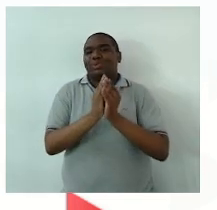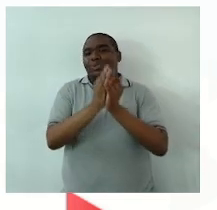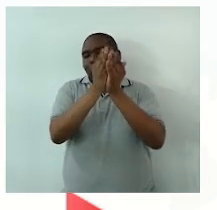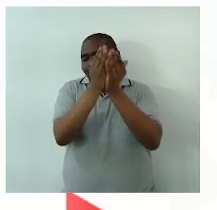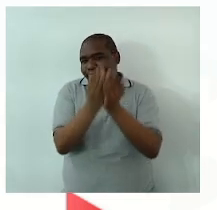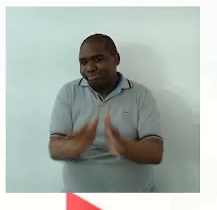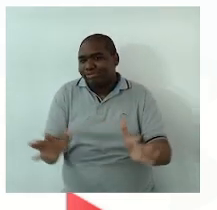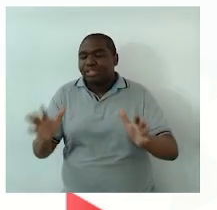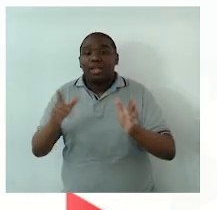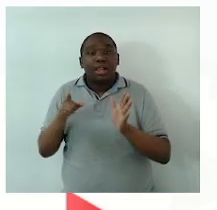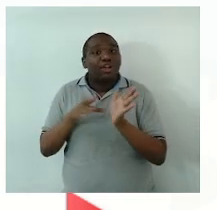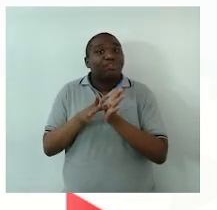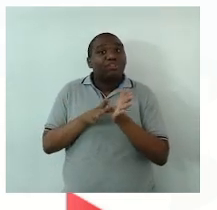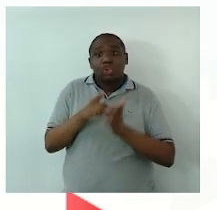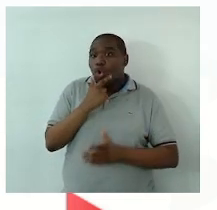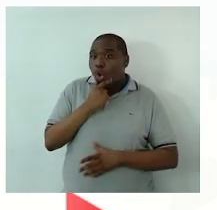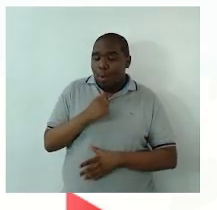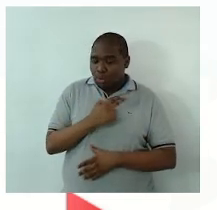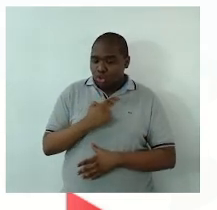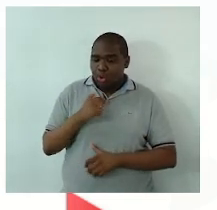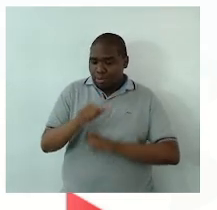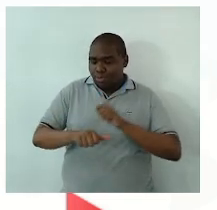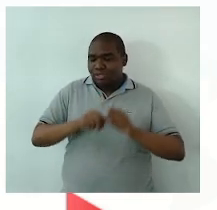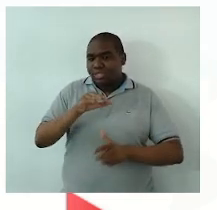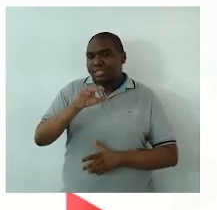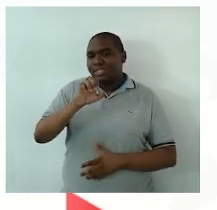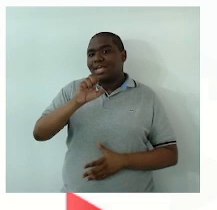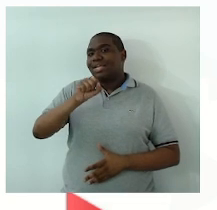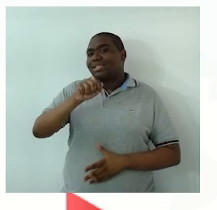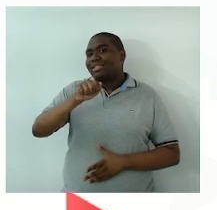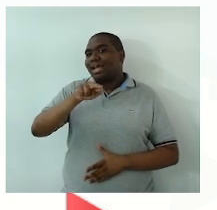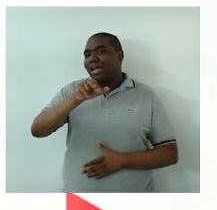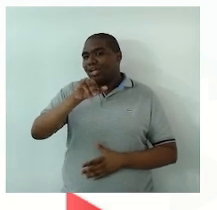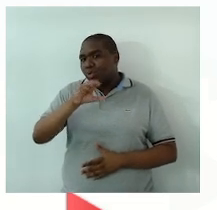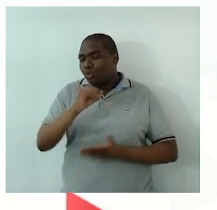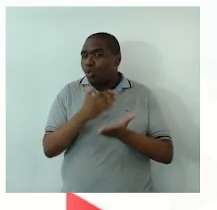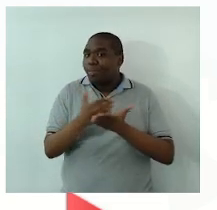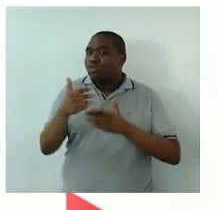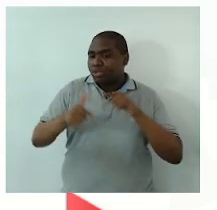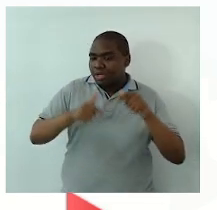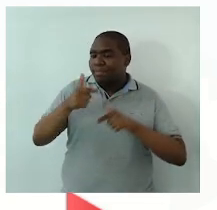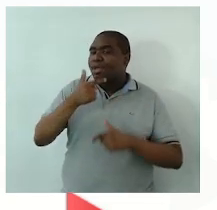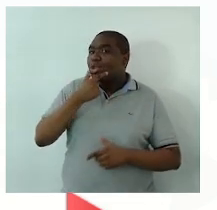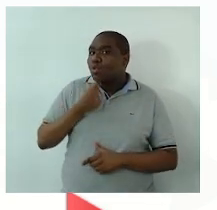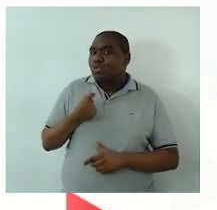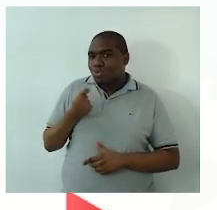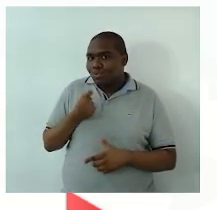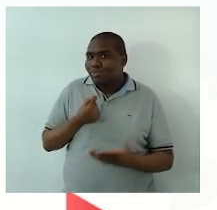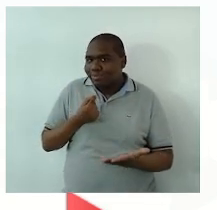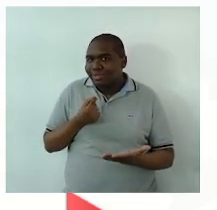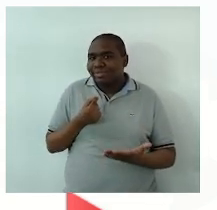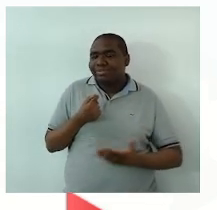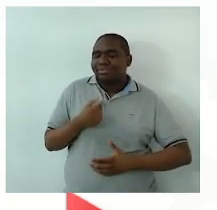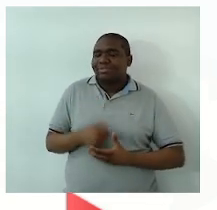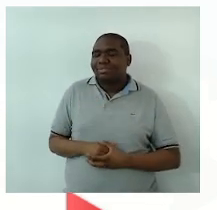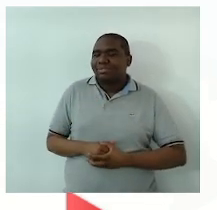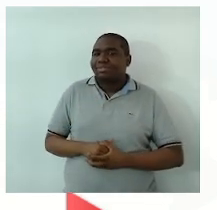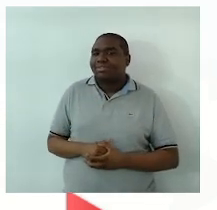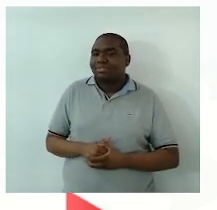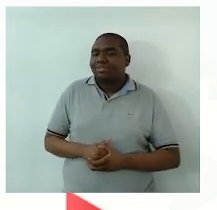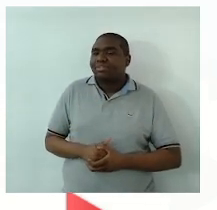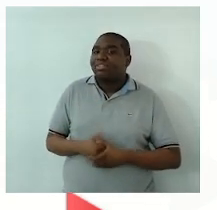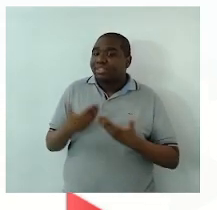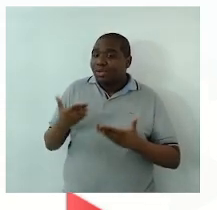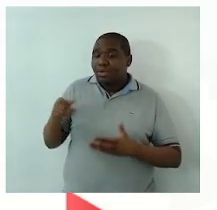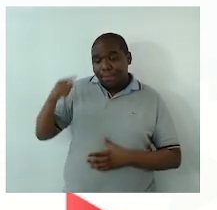disfarça de homem, mudando seu nome para Cesário e começa a trabalhar como mensageiro de Orsino. Então, Viola acredita